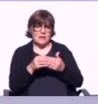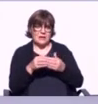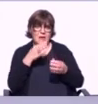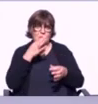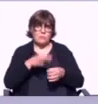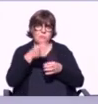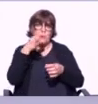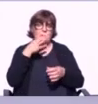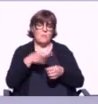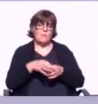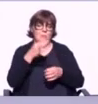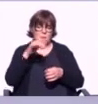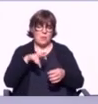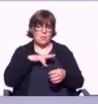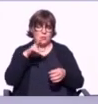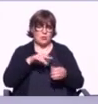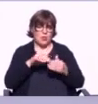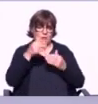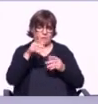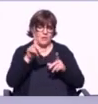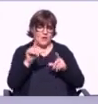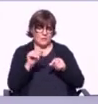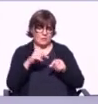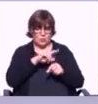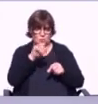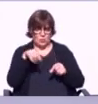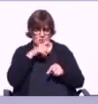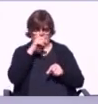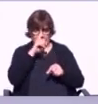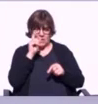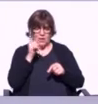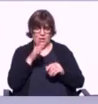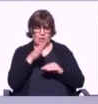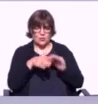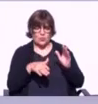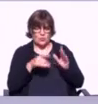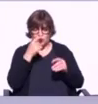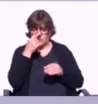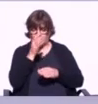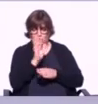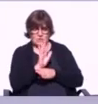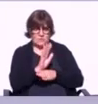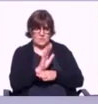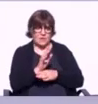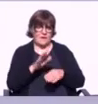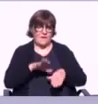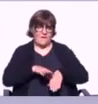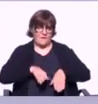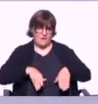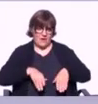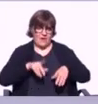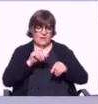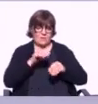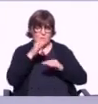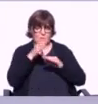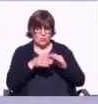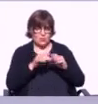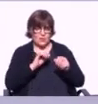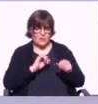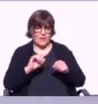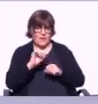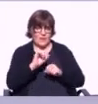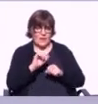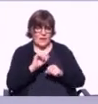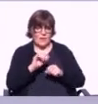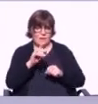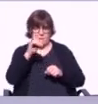pirotécnicos, quer em Portugal, quer fora, e todos nós estamos lembrados daquilo que aconteceu, por exemplo, na Vila da Feira, daquilo que aconteceu em